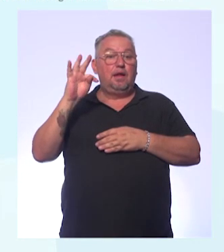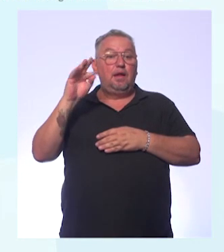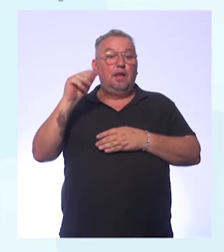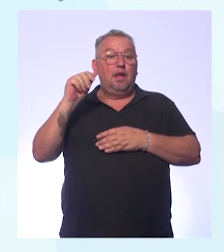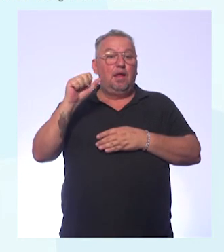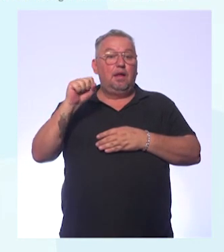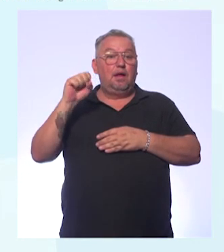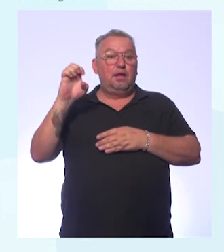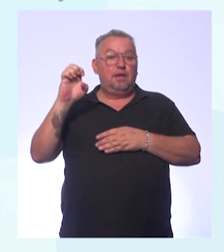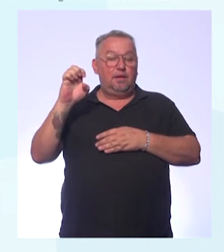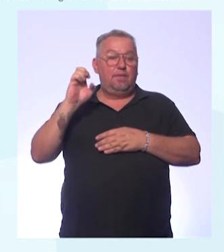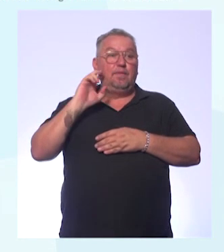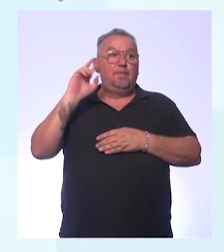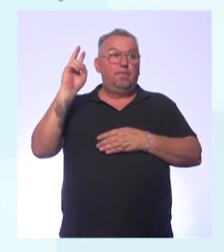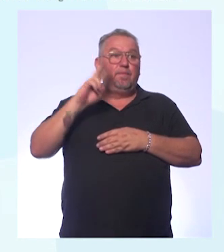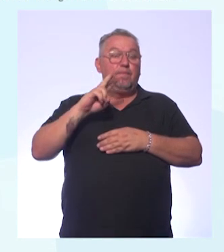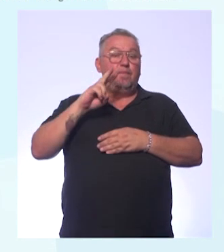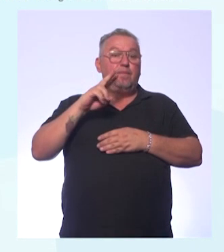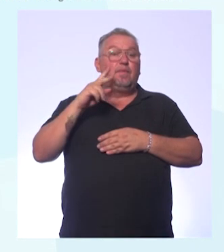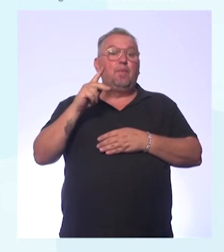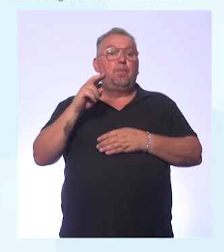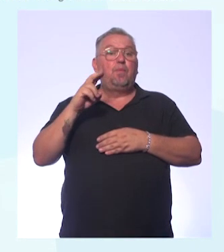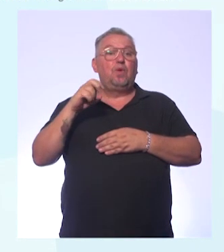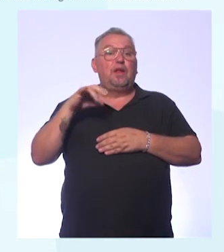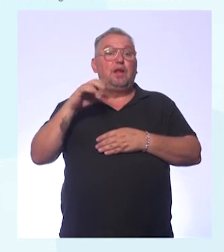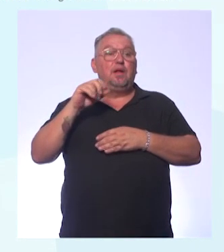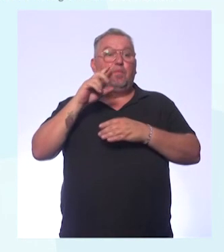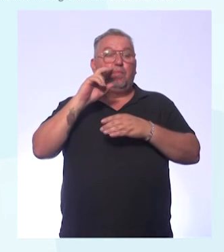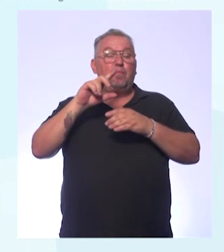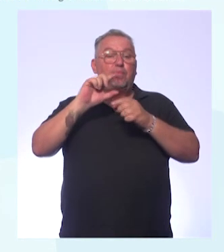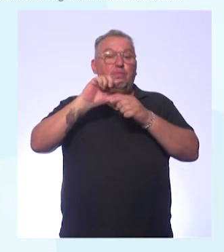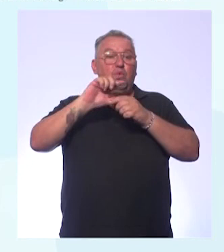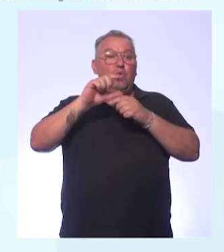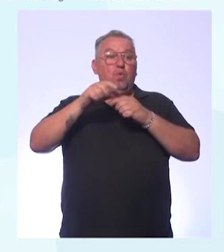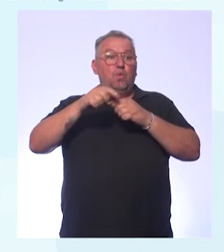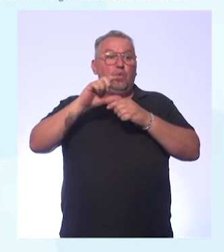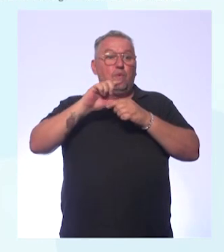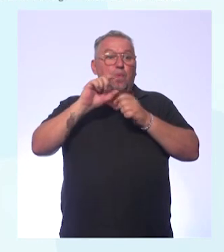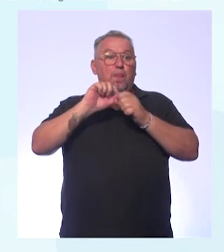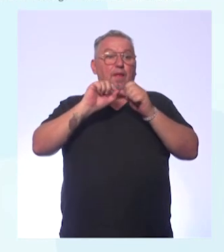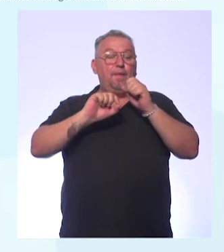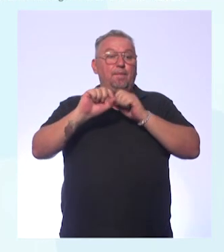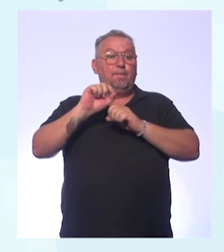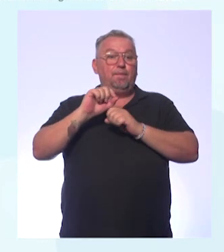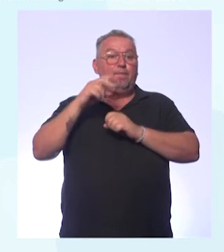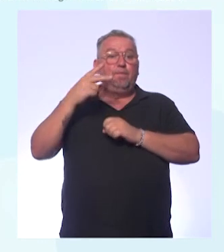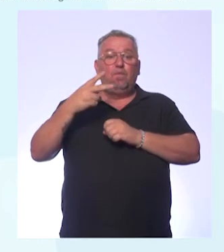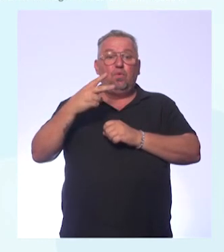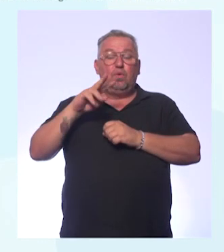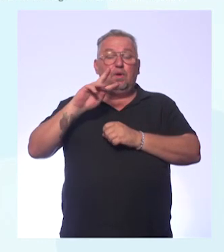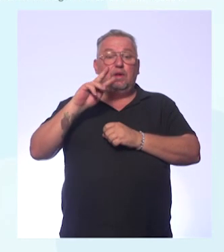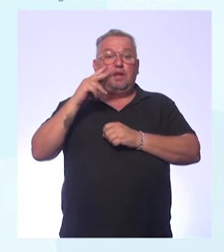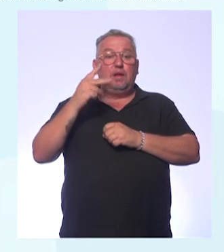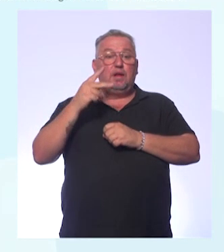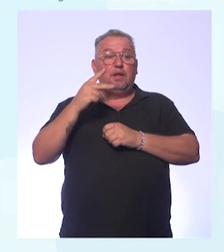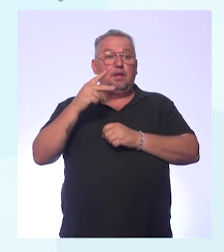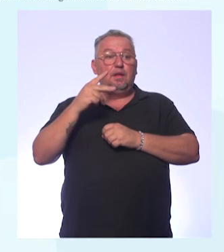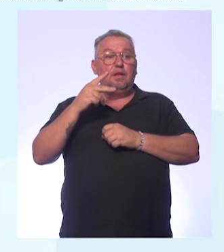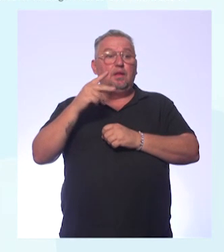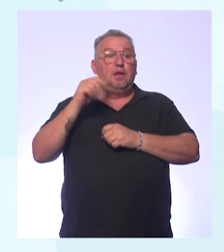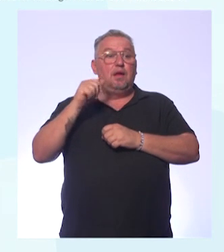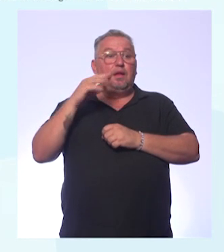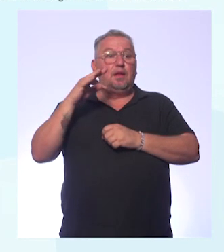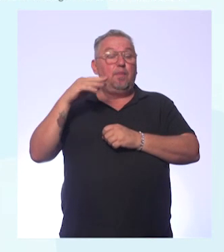aí, essa proteininha aí que parece uma jarra, ele só vai conseguir produzir 2 ATPs. Lembra?